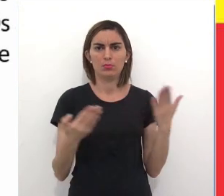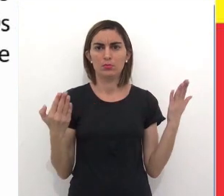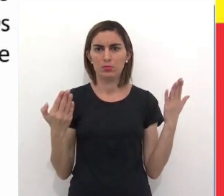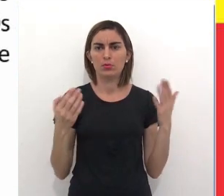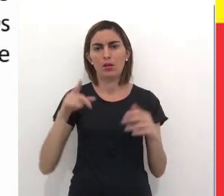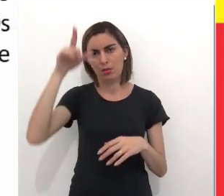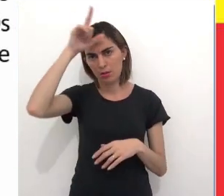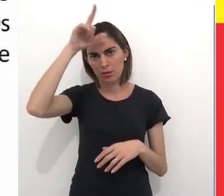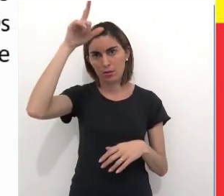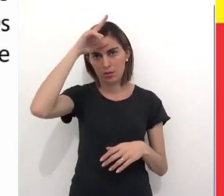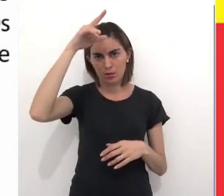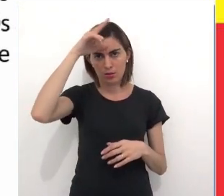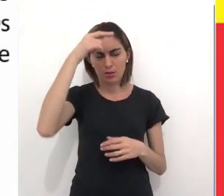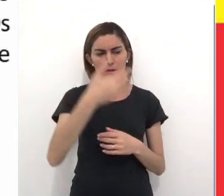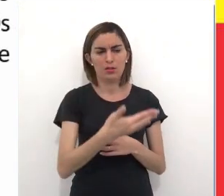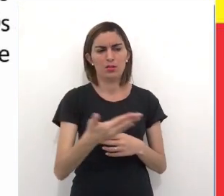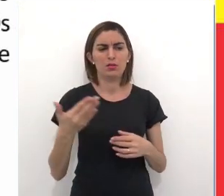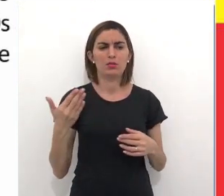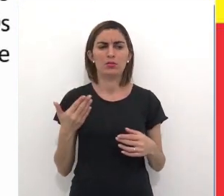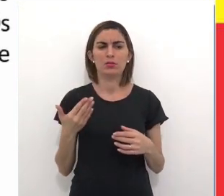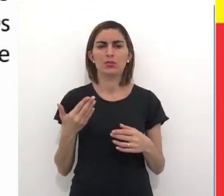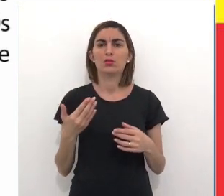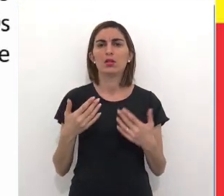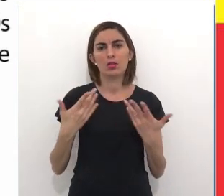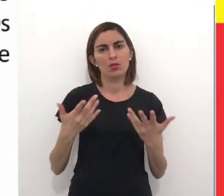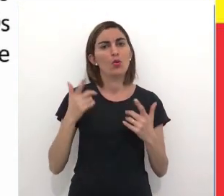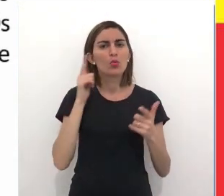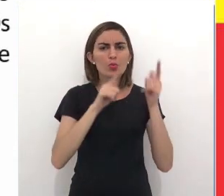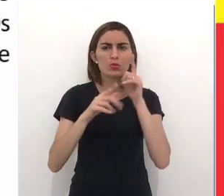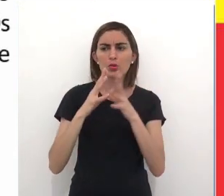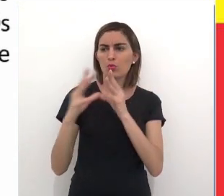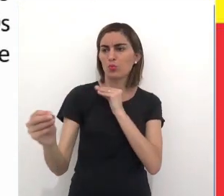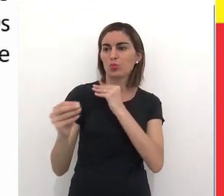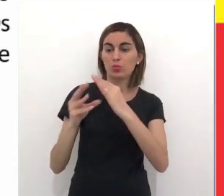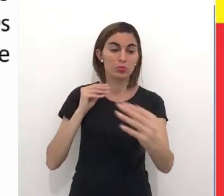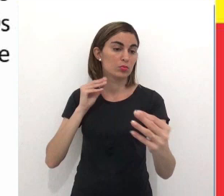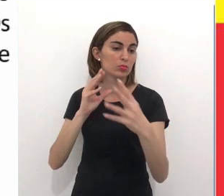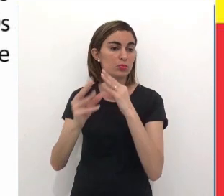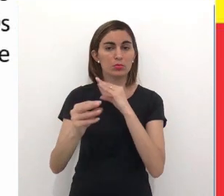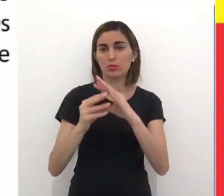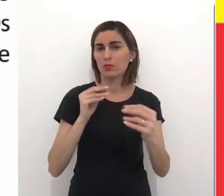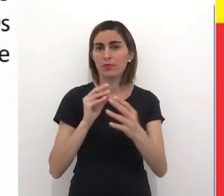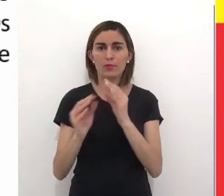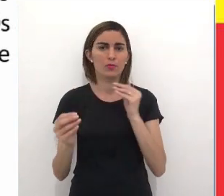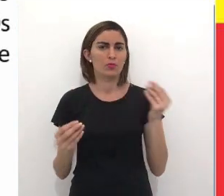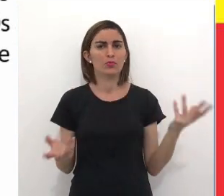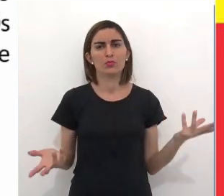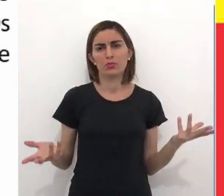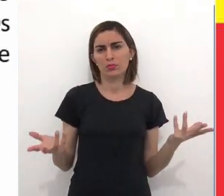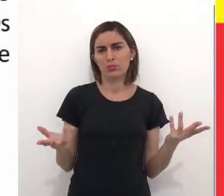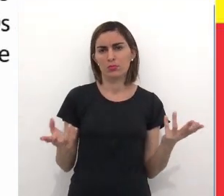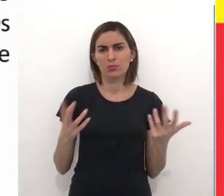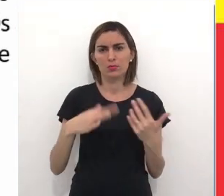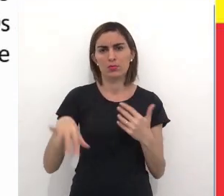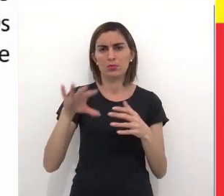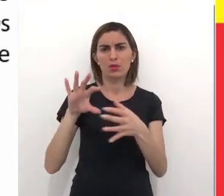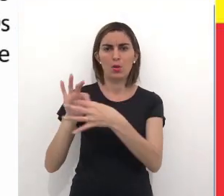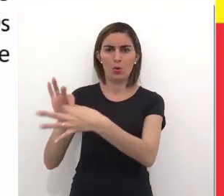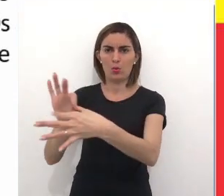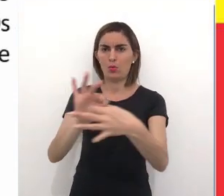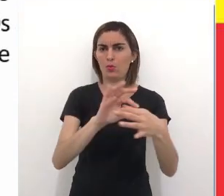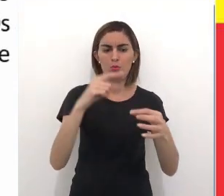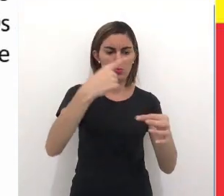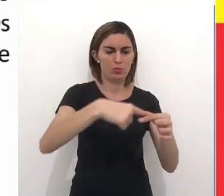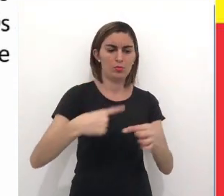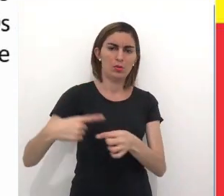principais líderes, entretanto, conseguiram fugir e foram unir-se a seus